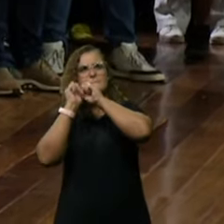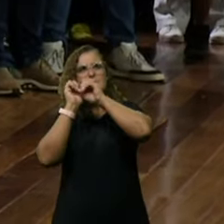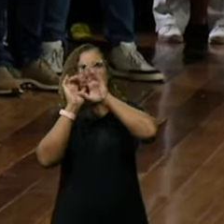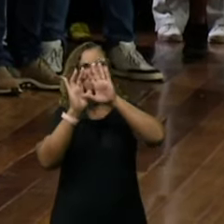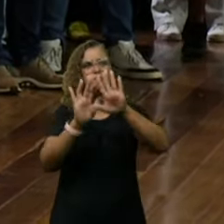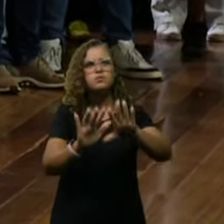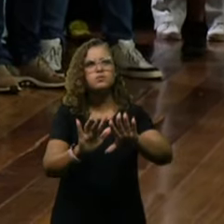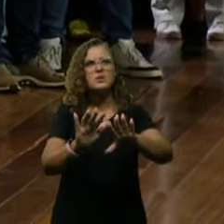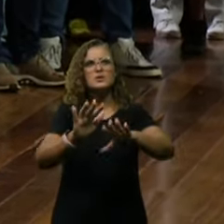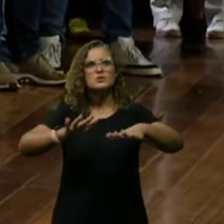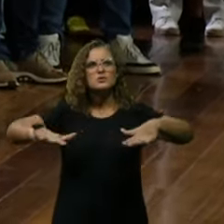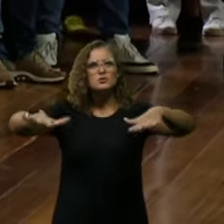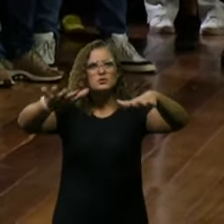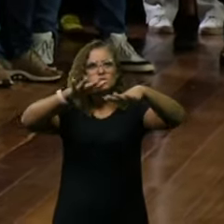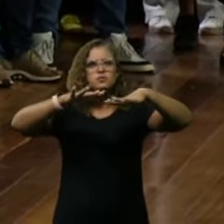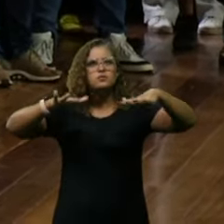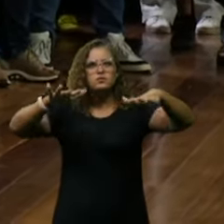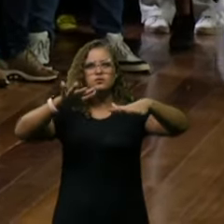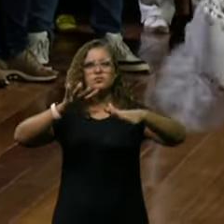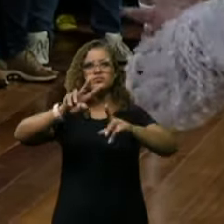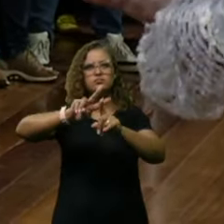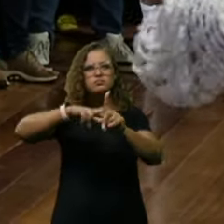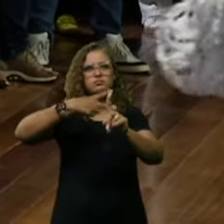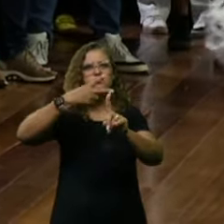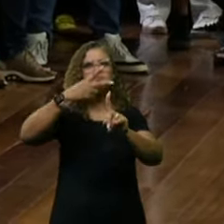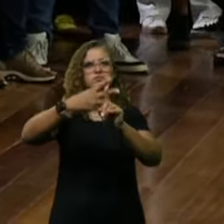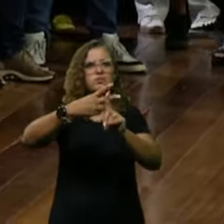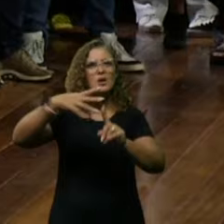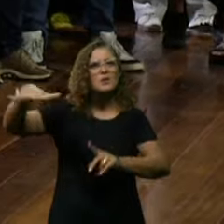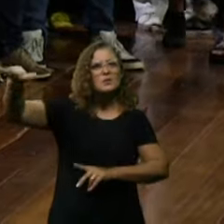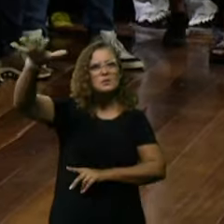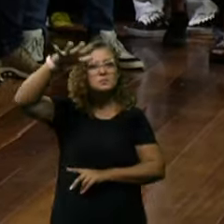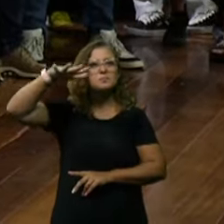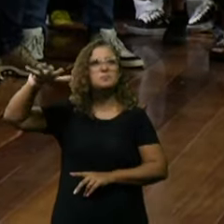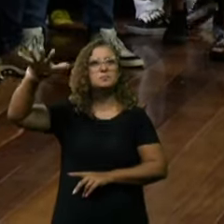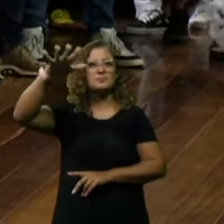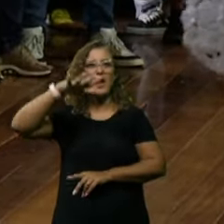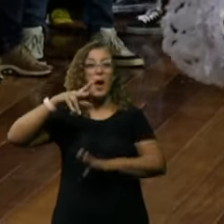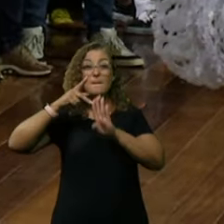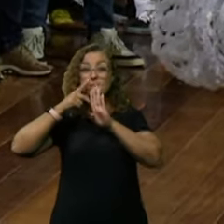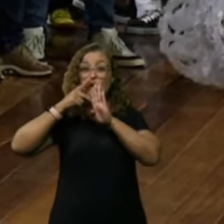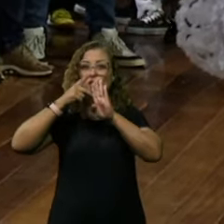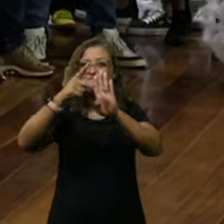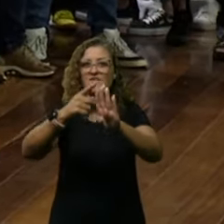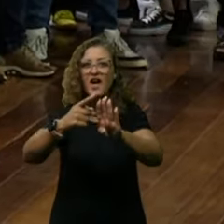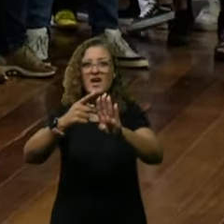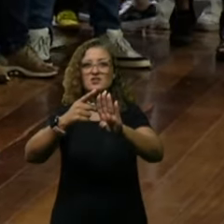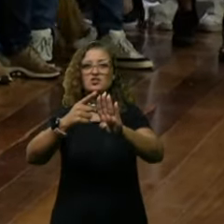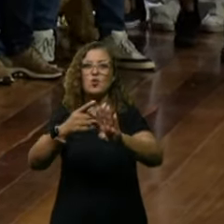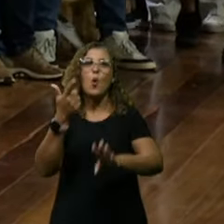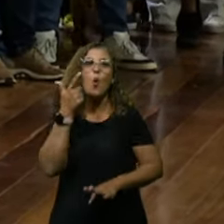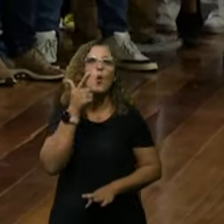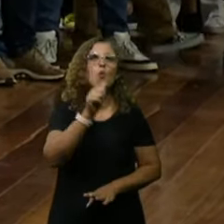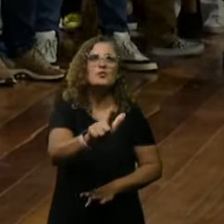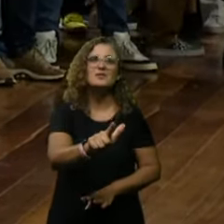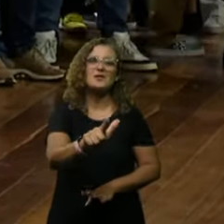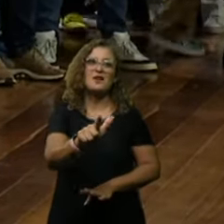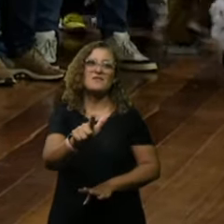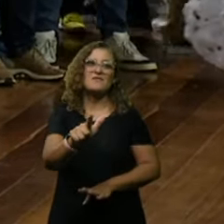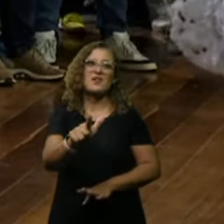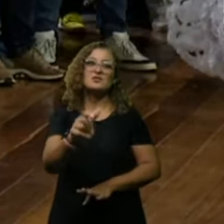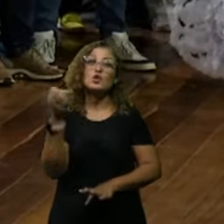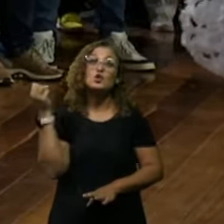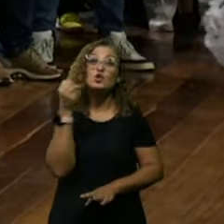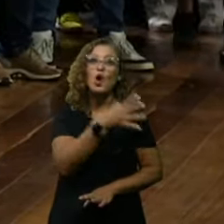um profundo altos ativando ainda mais o Profético no teu ministério da sendo derramada sobre o teu espírito